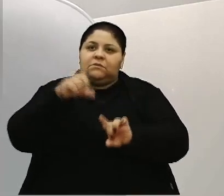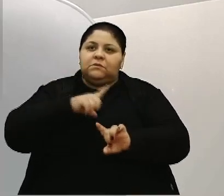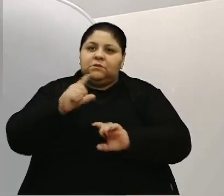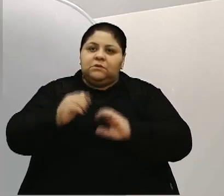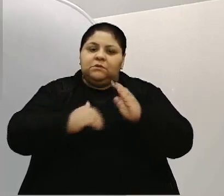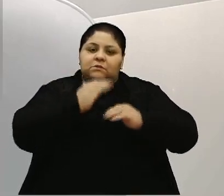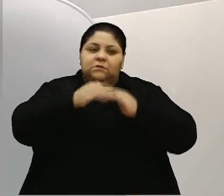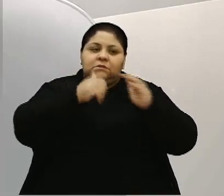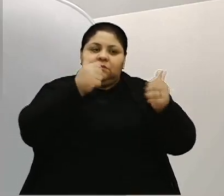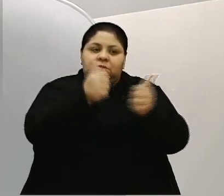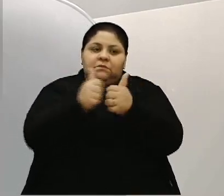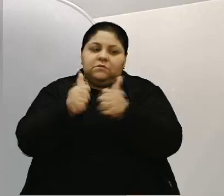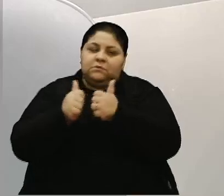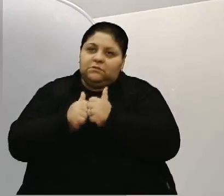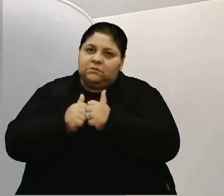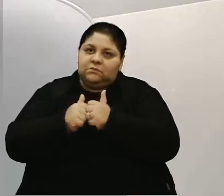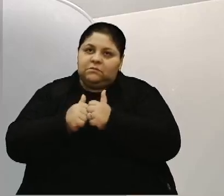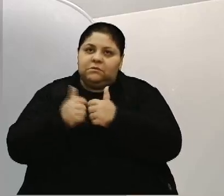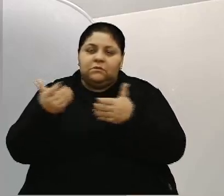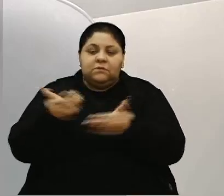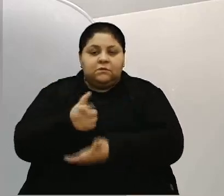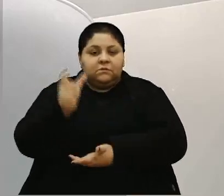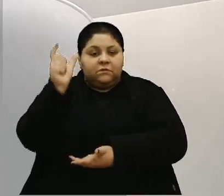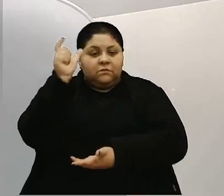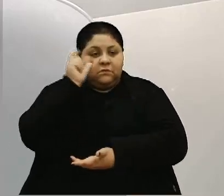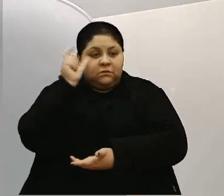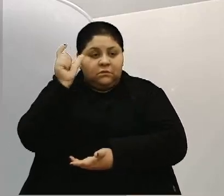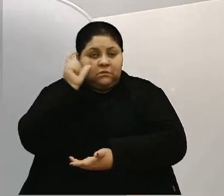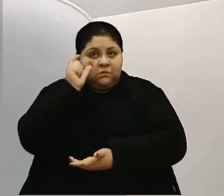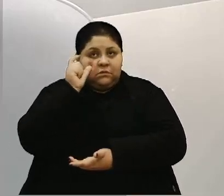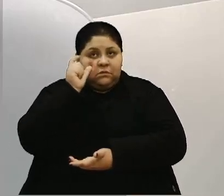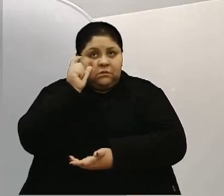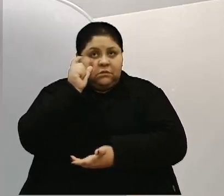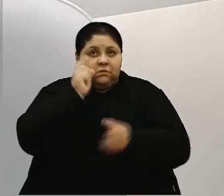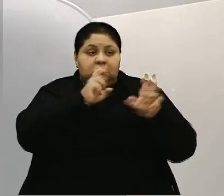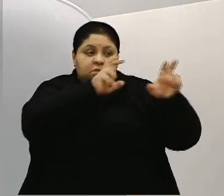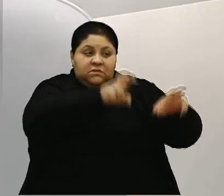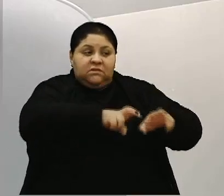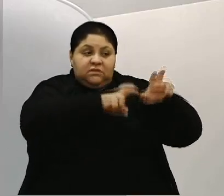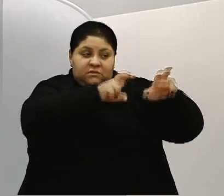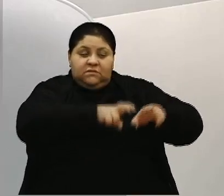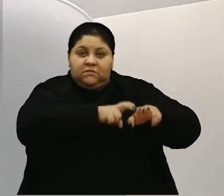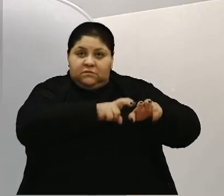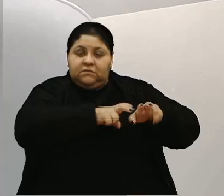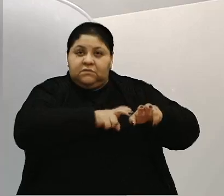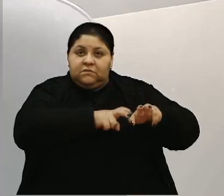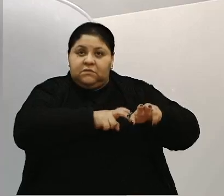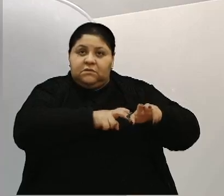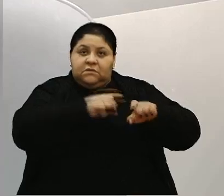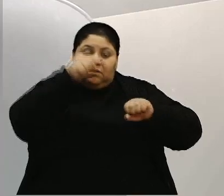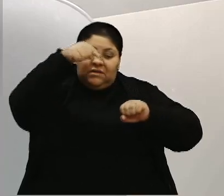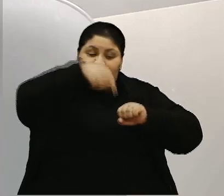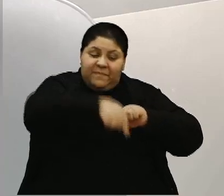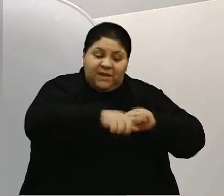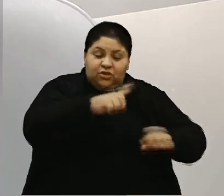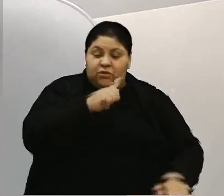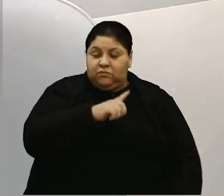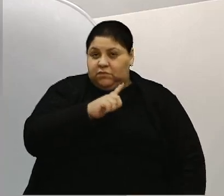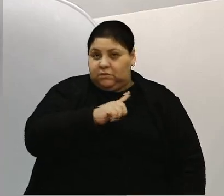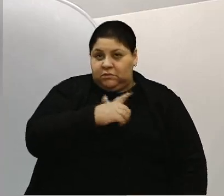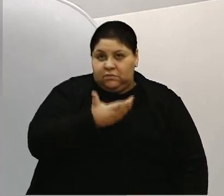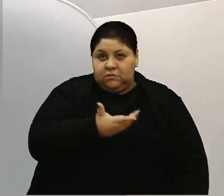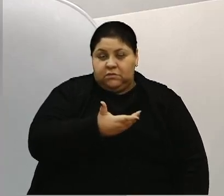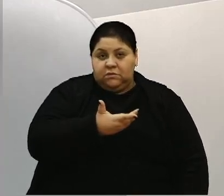junto. E ultimamente eu estou vendo que o lado lá da coluna daquelas pontes lá no Coelho, lá embaixo que ainda não tem,